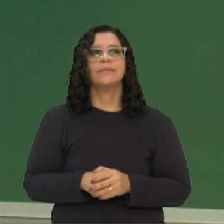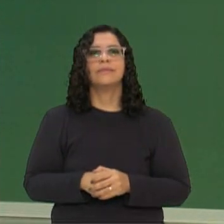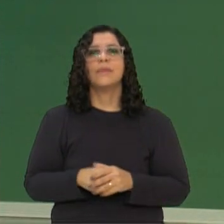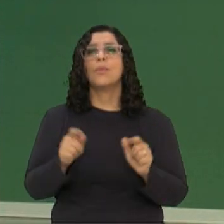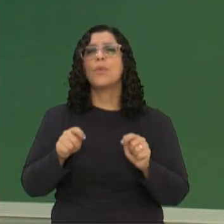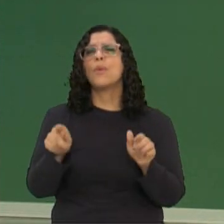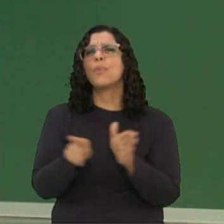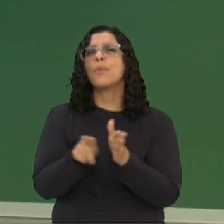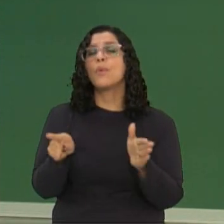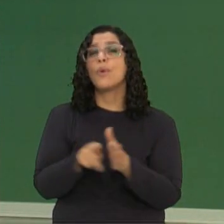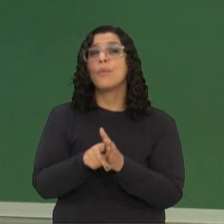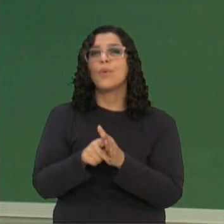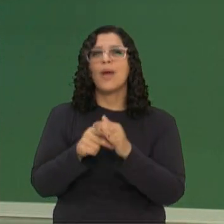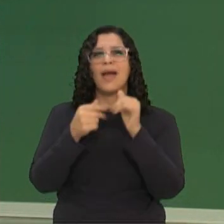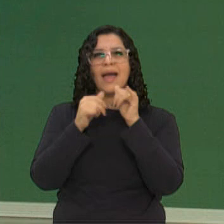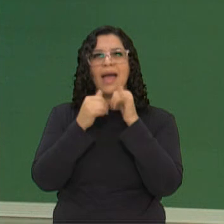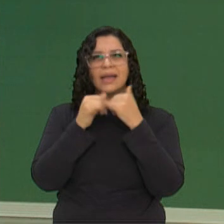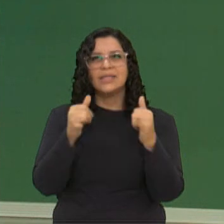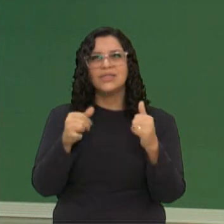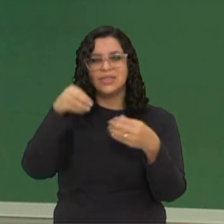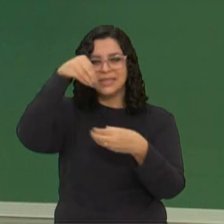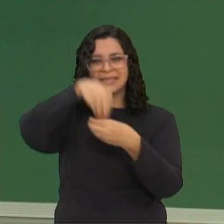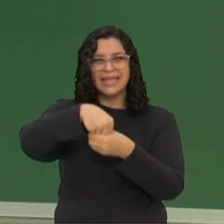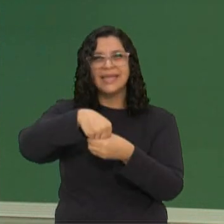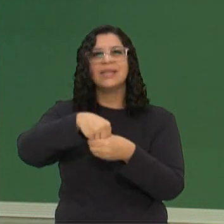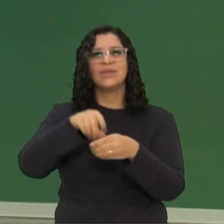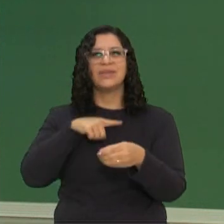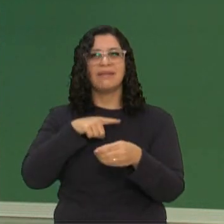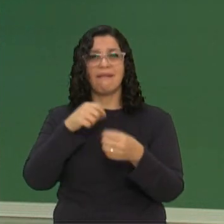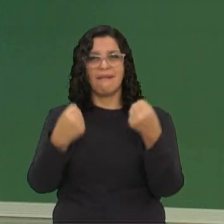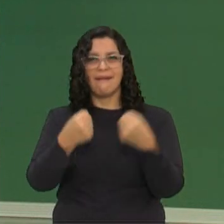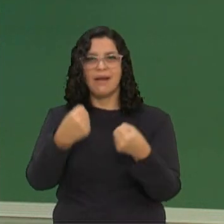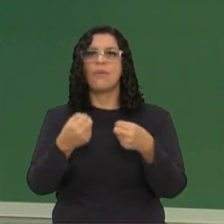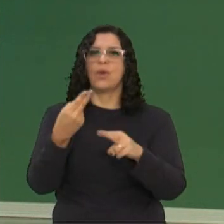para o circuito elétrico dos carros, dos veículos ali, alternador.